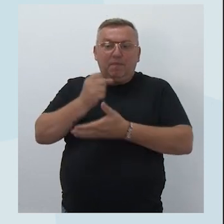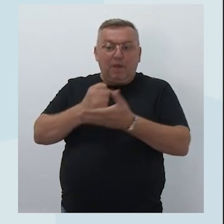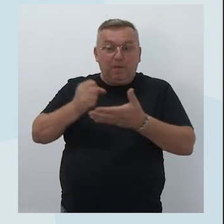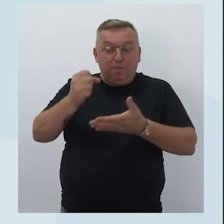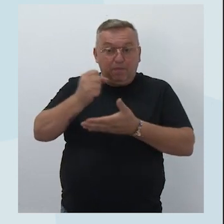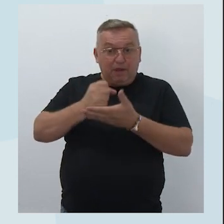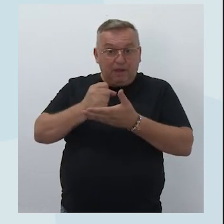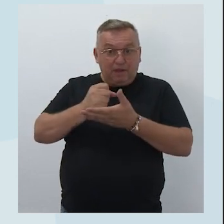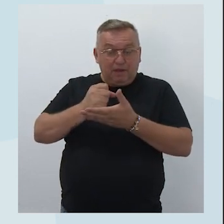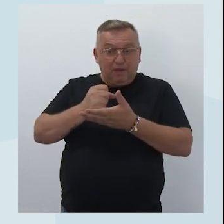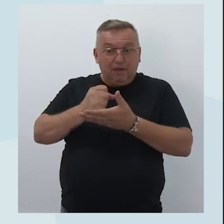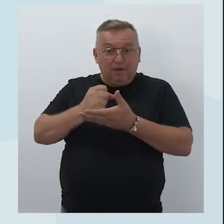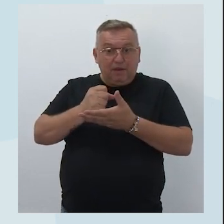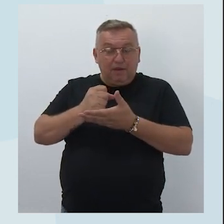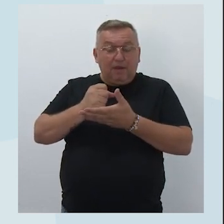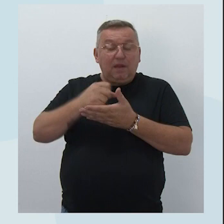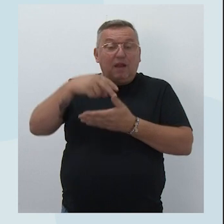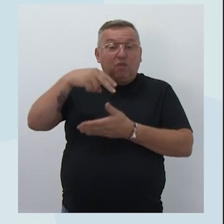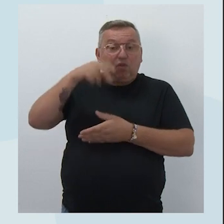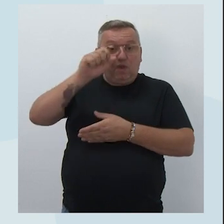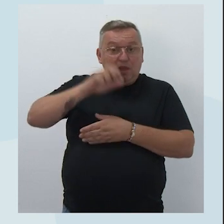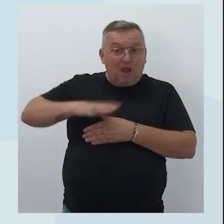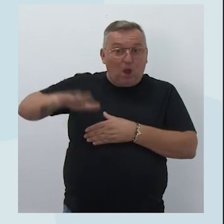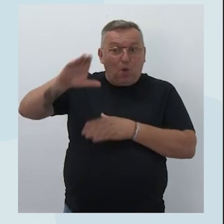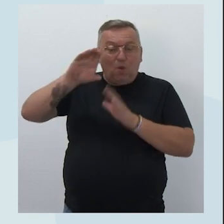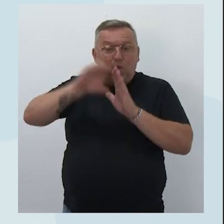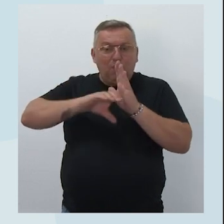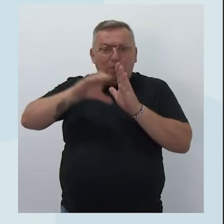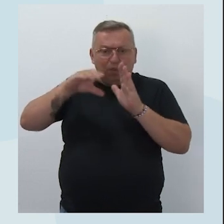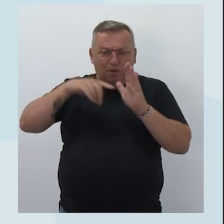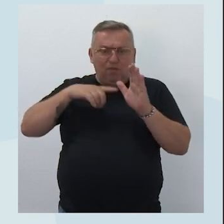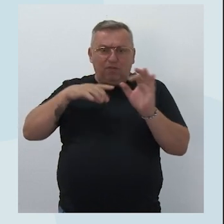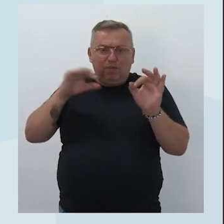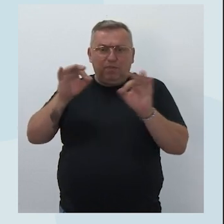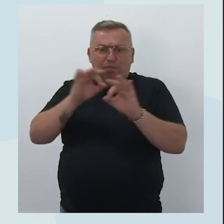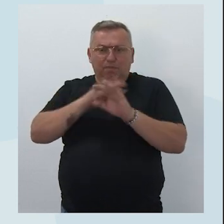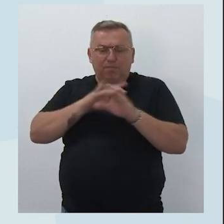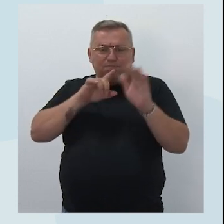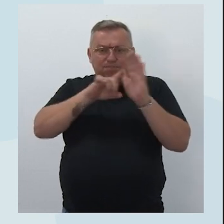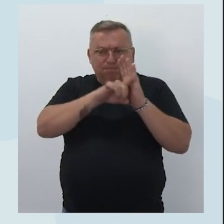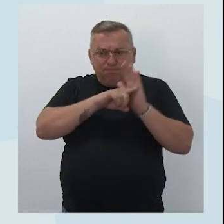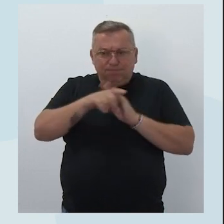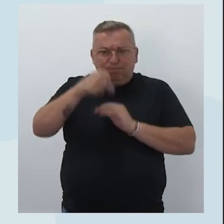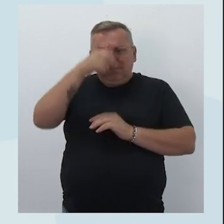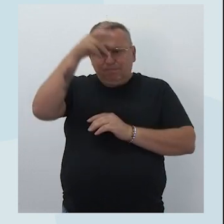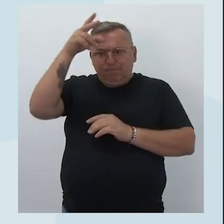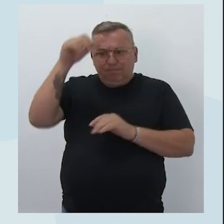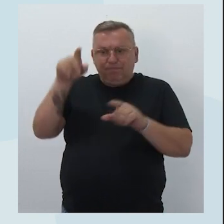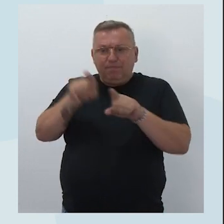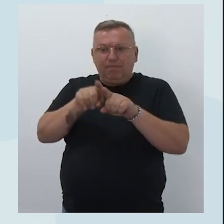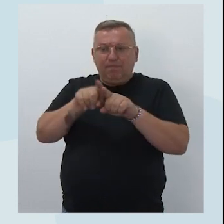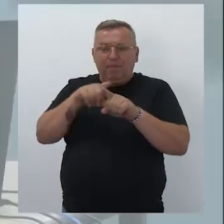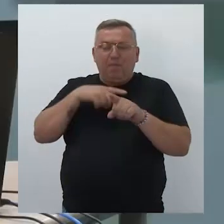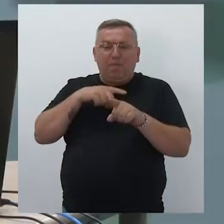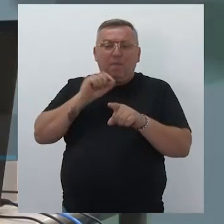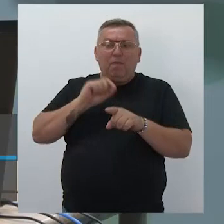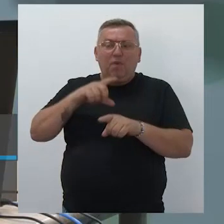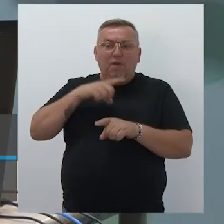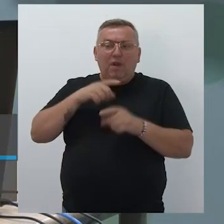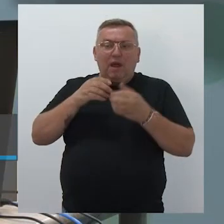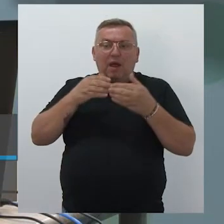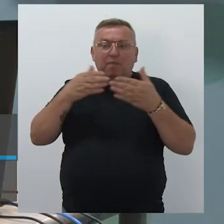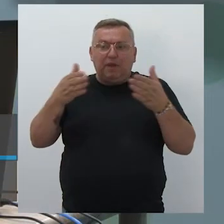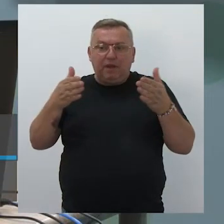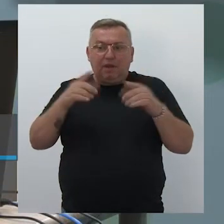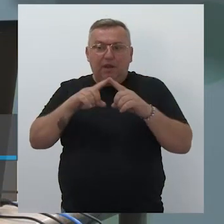Nacional Comum Curricular, essa base, eu recordo, ela já tinha passado por uma consulta pública, então é uma base que já está